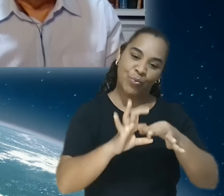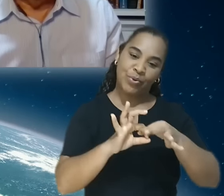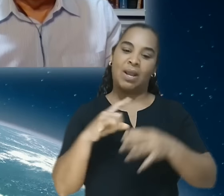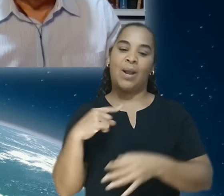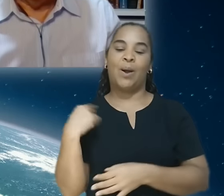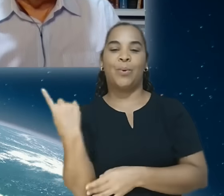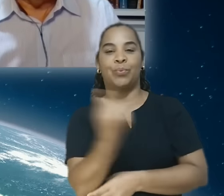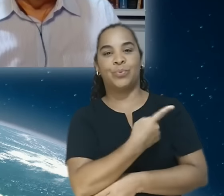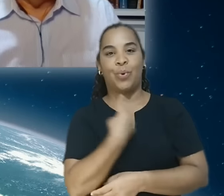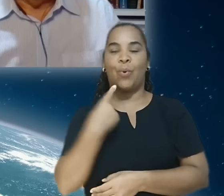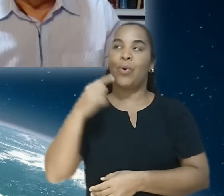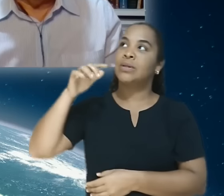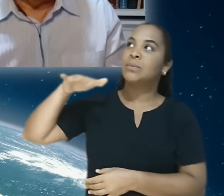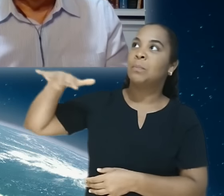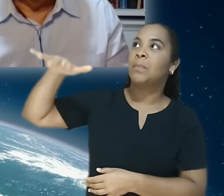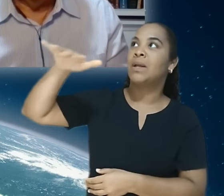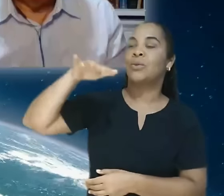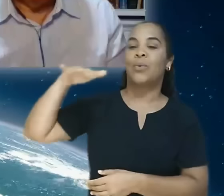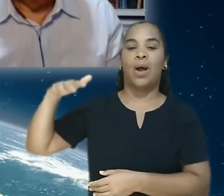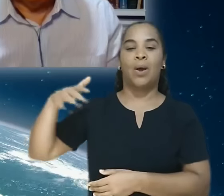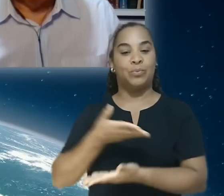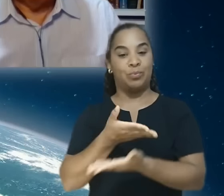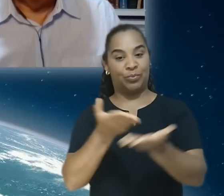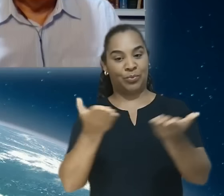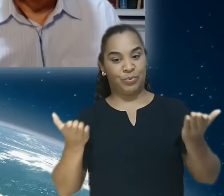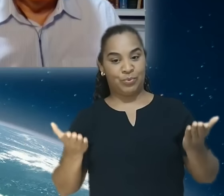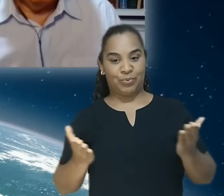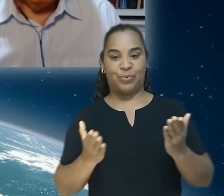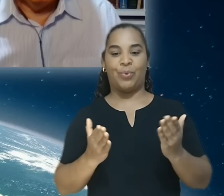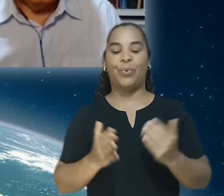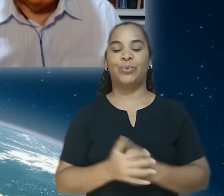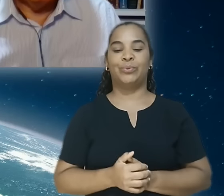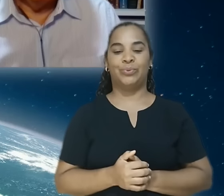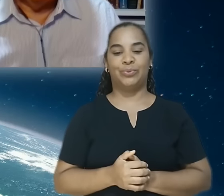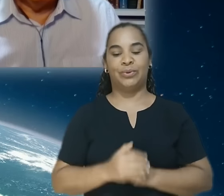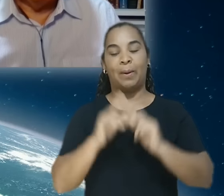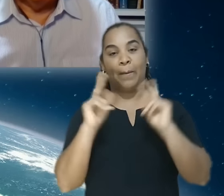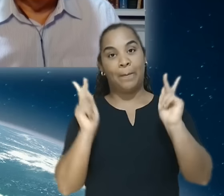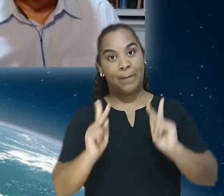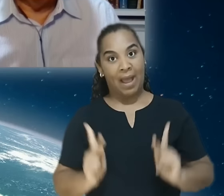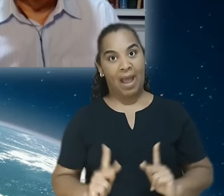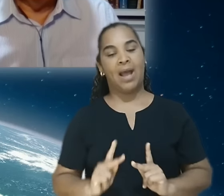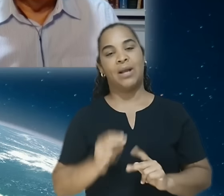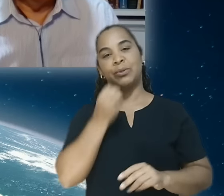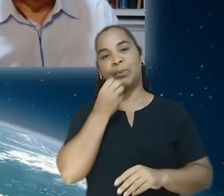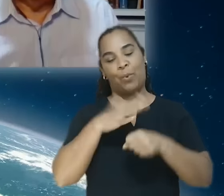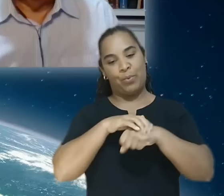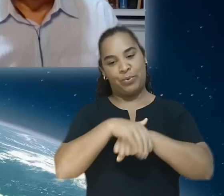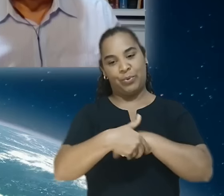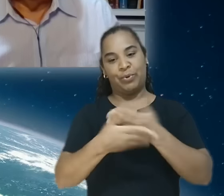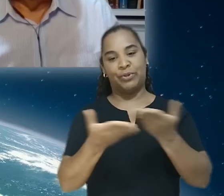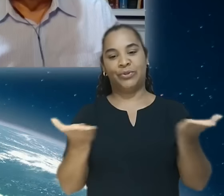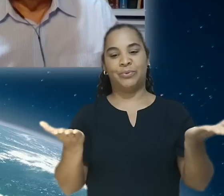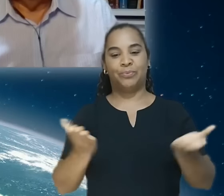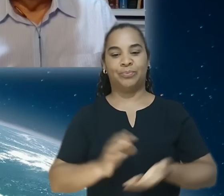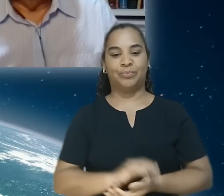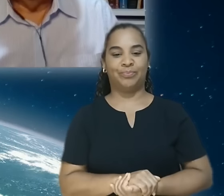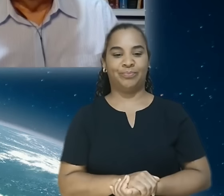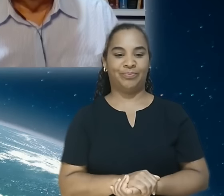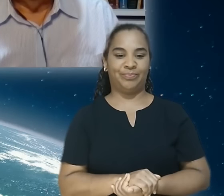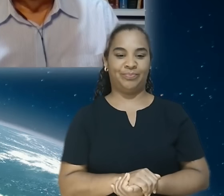A espiritualidade E aqueles Que estão Sintonizados Conosco Muita paz E uma boa noite A todos Muito obrigado